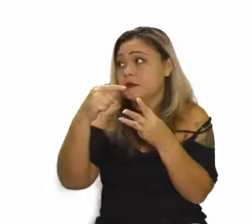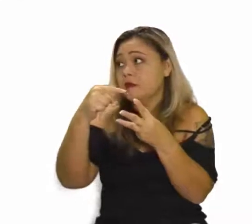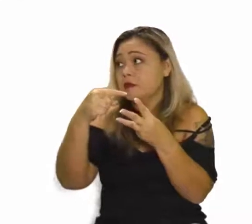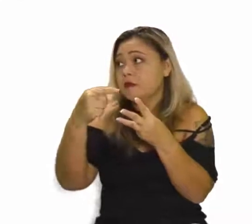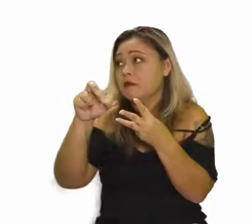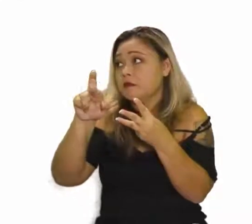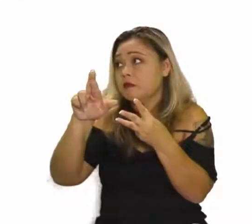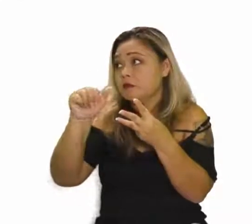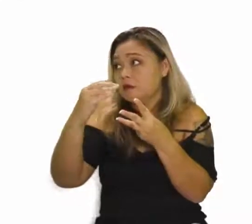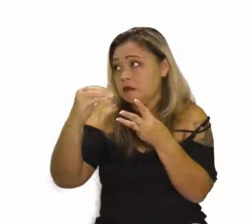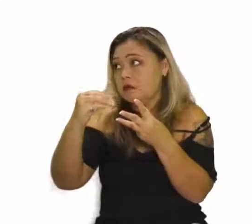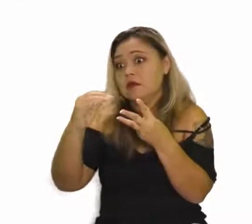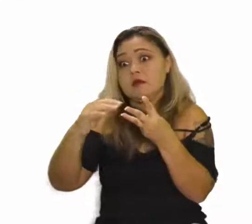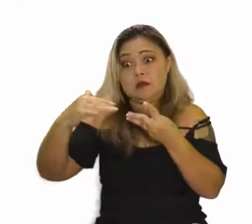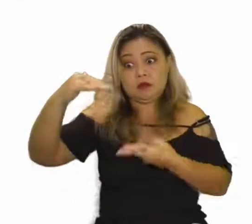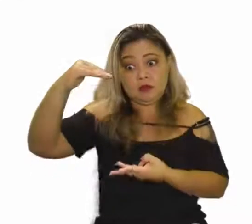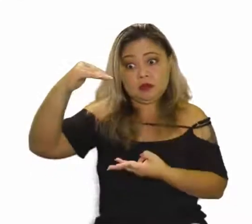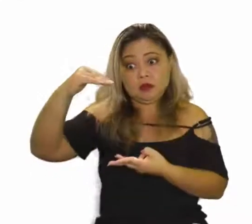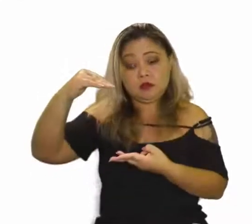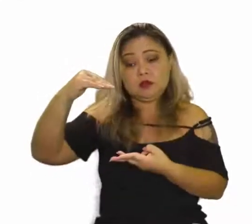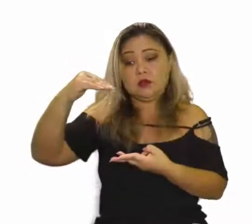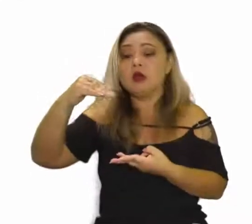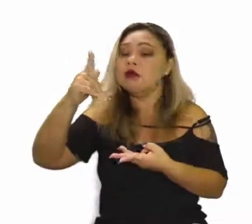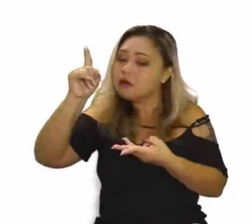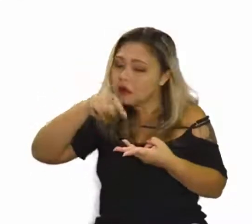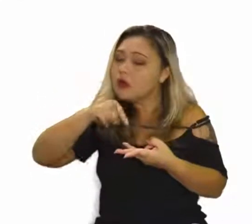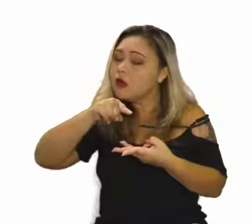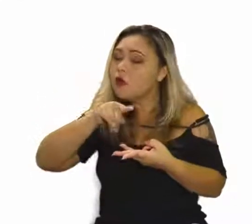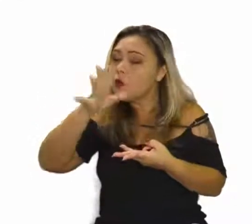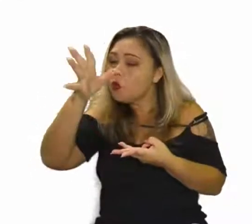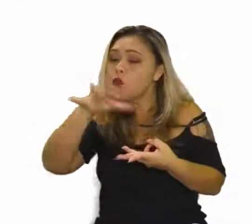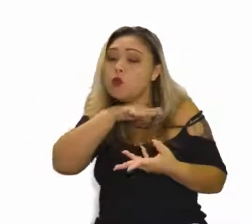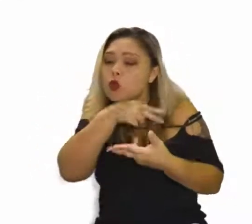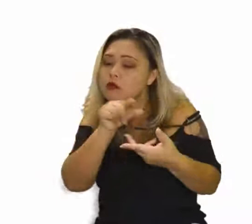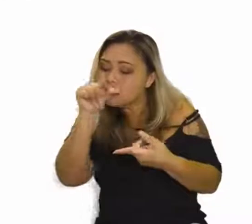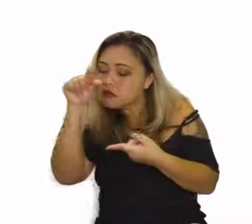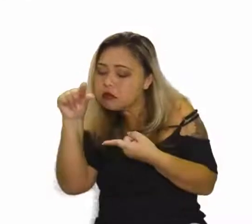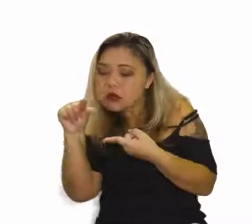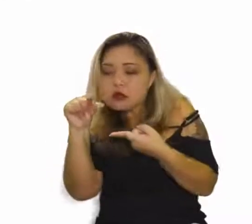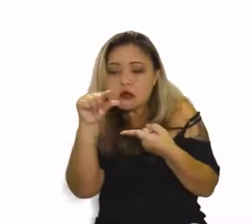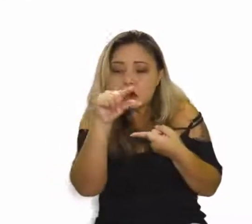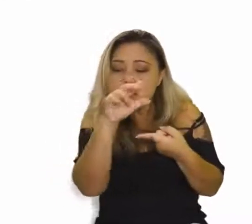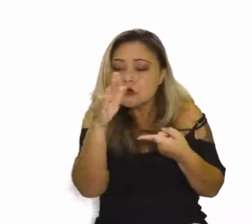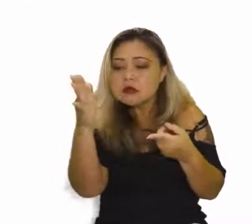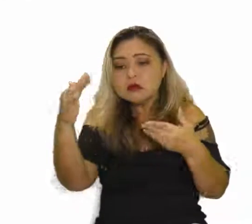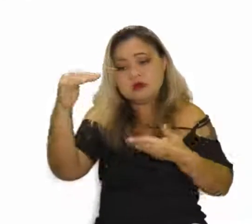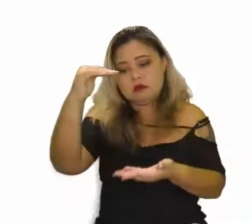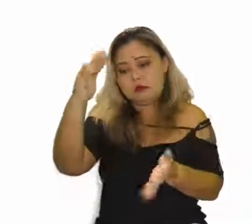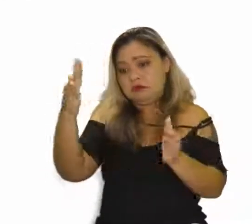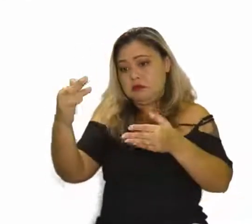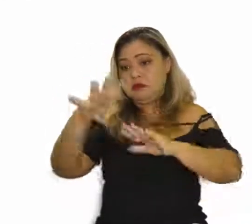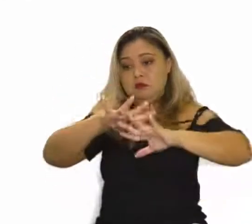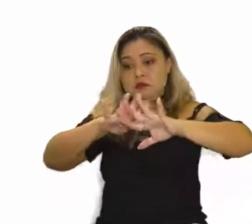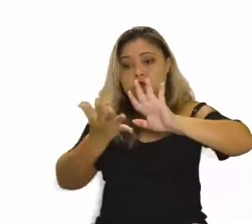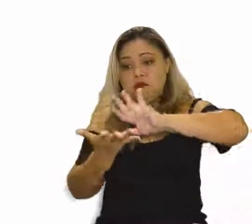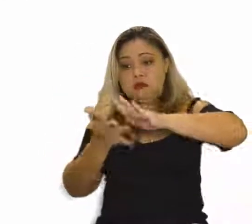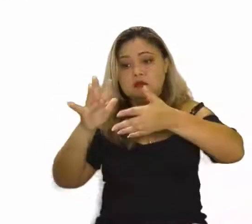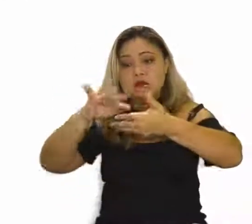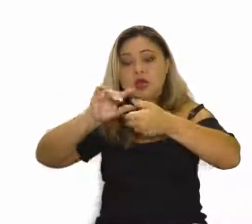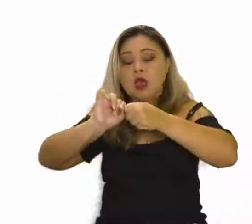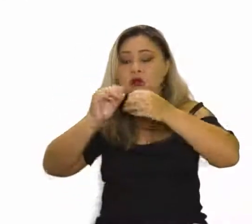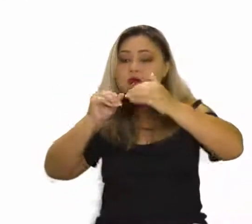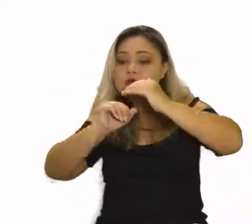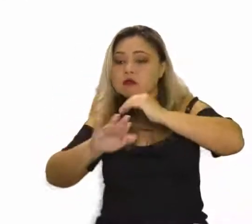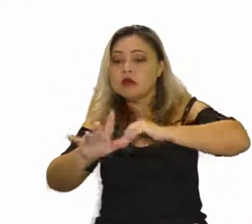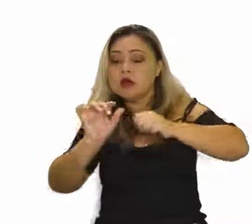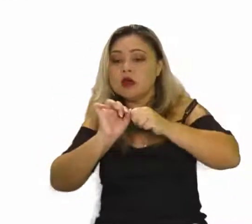elas são grandinhas, mas é um animal pequeno, que cabe uma gaiolinha, então você com um espaço pequeno, e